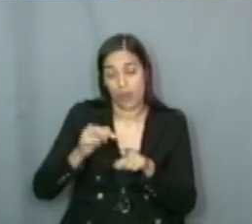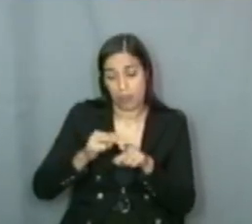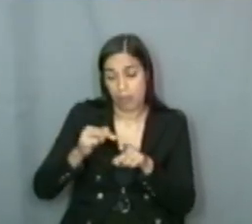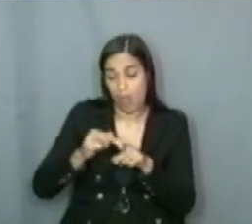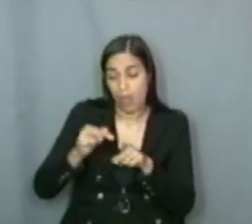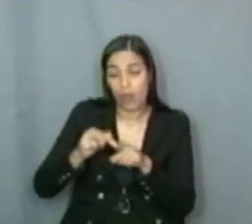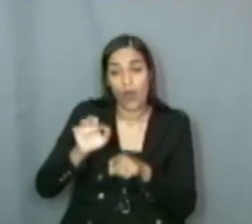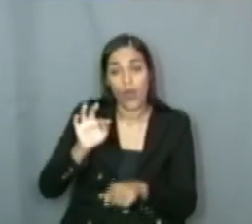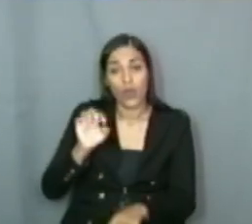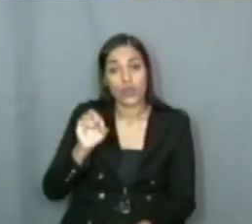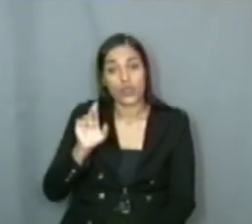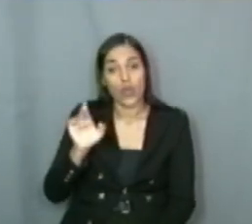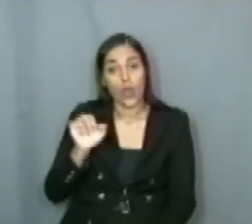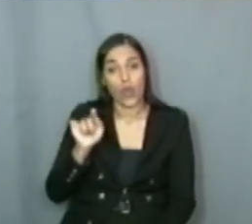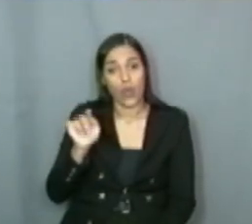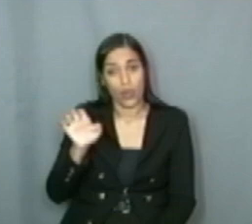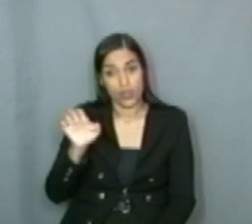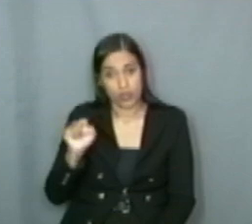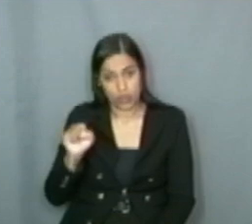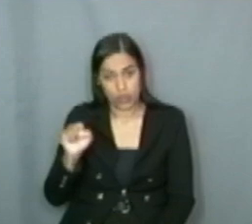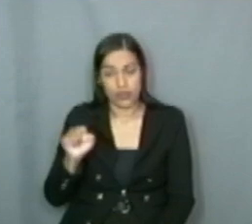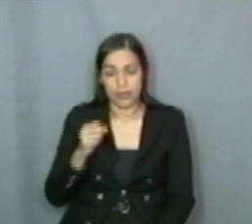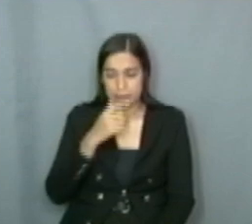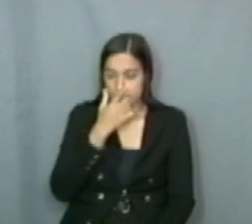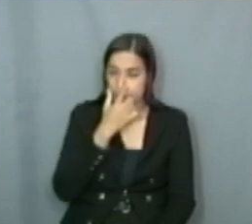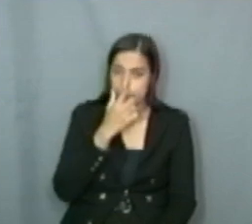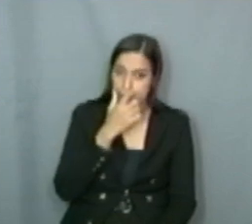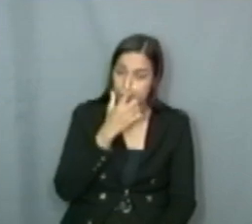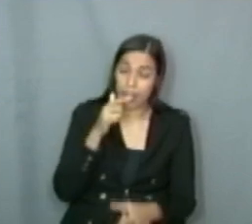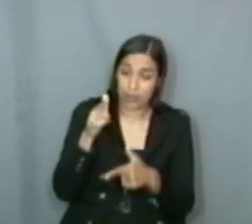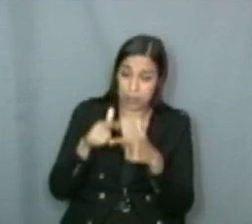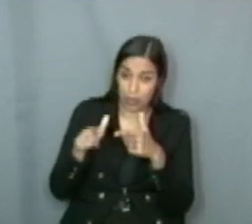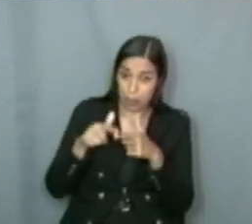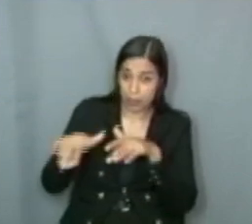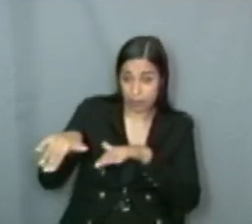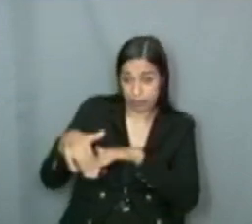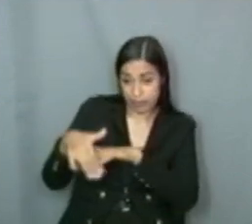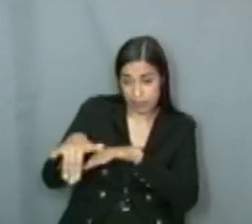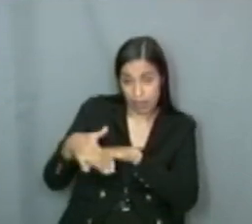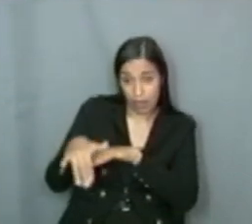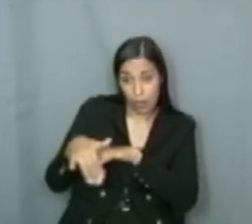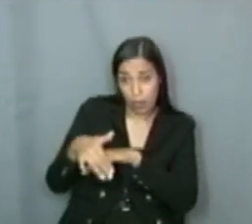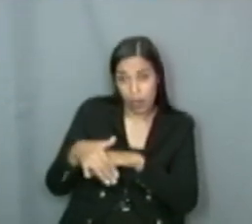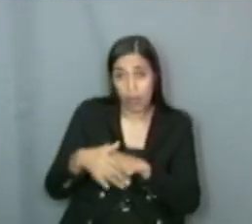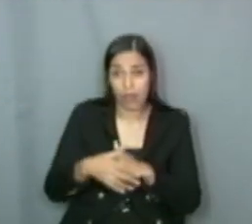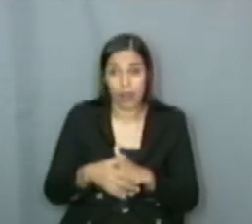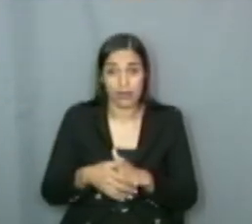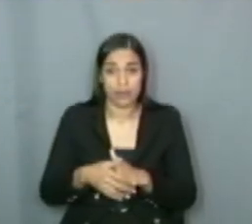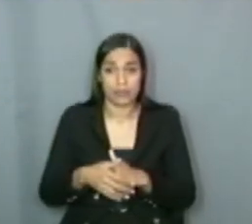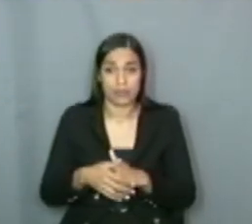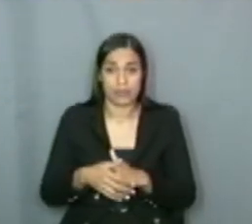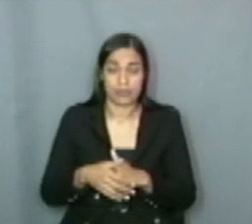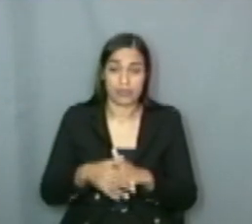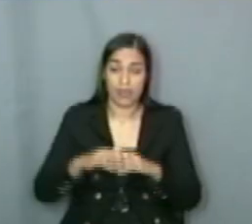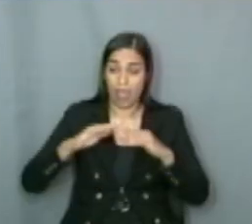dos Torrões. Os bueiros dessa rua estão com